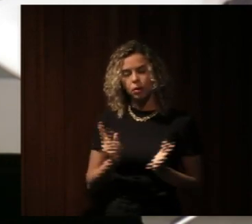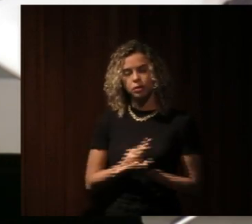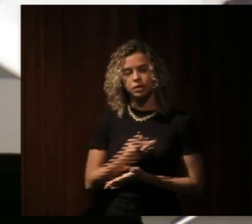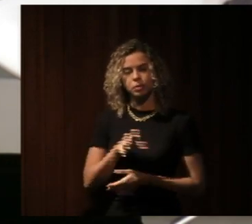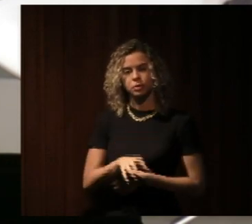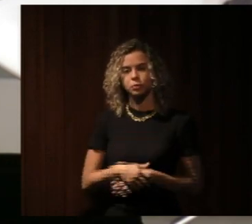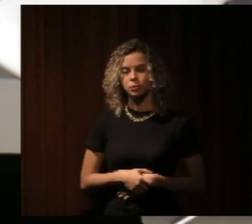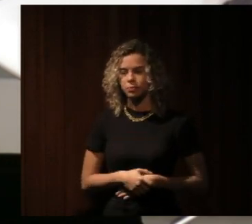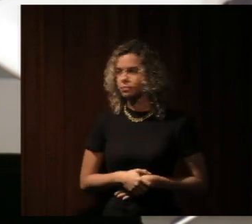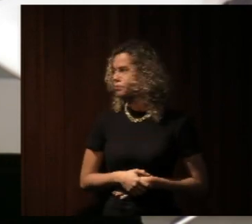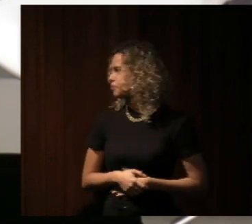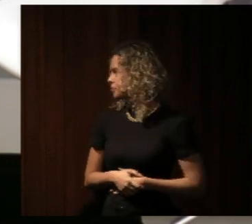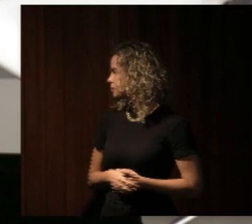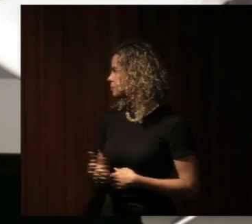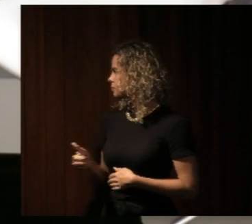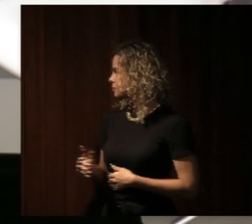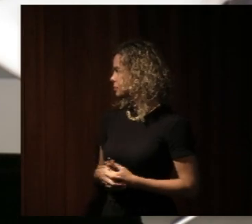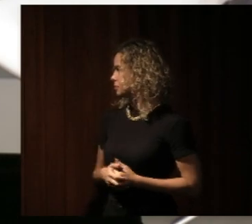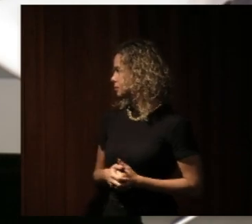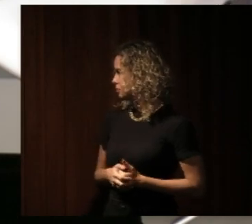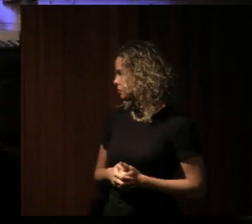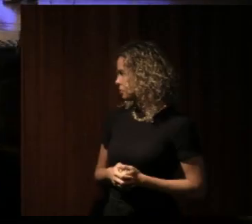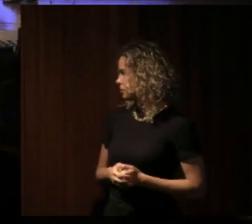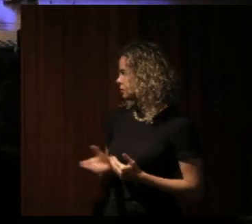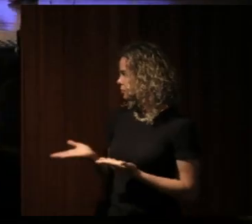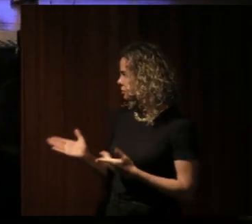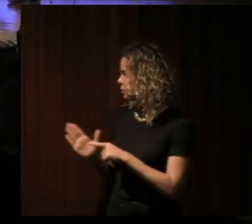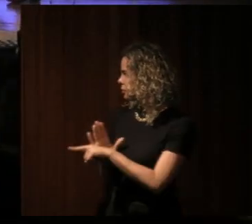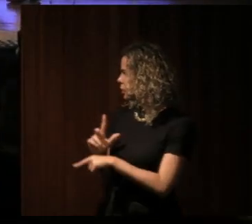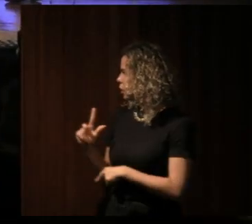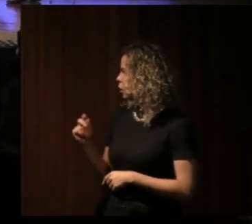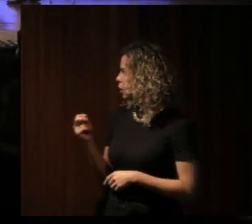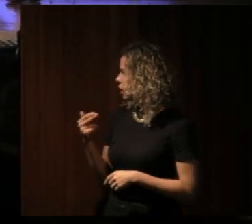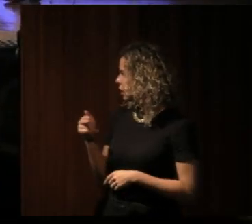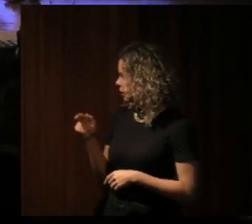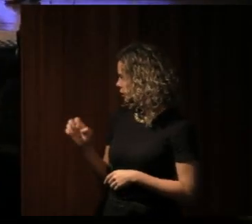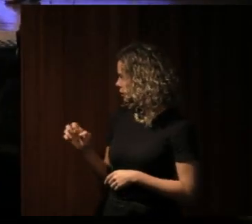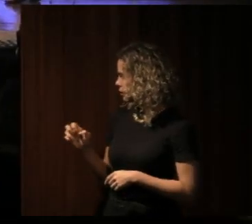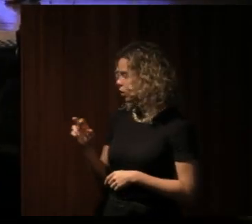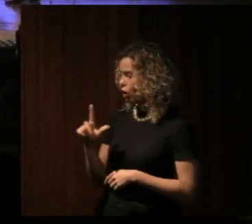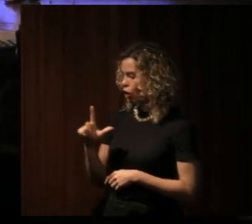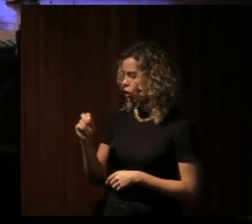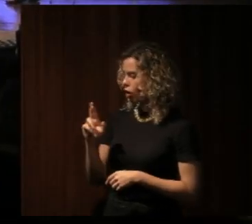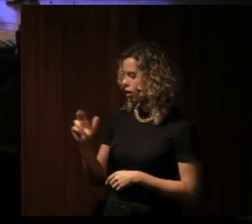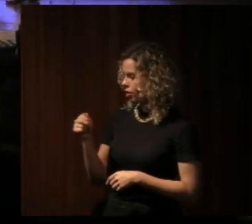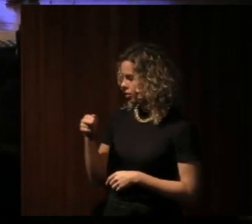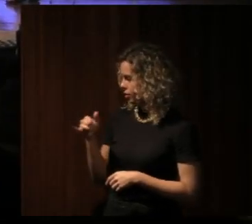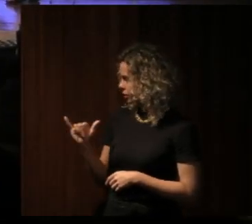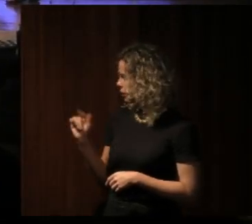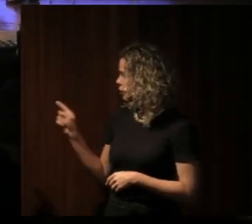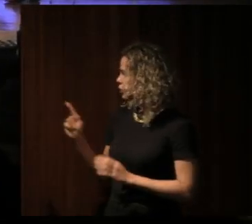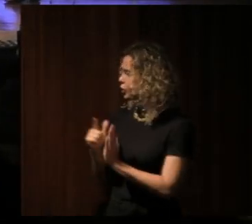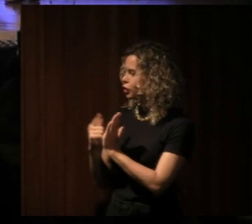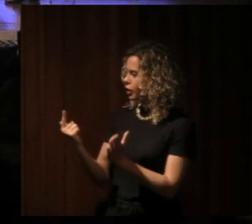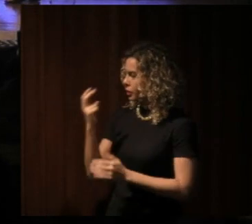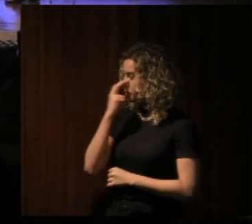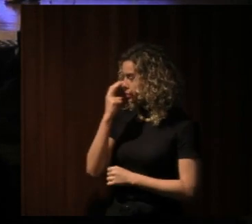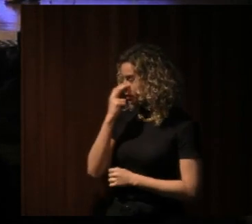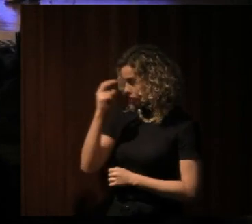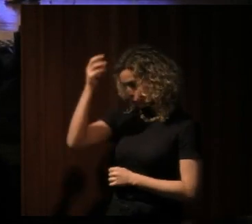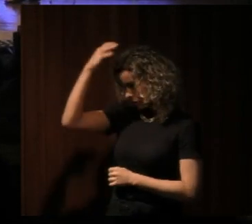aconteceu bacana lorane queria você vem de um jornal do Espírito Santo né